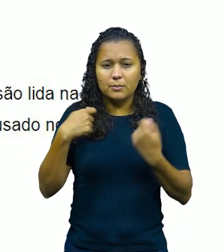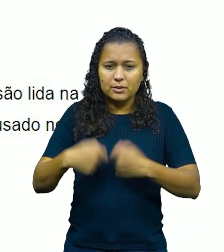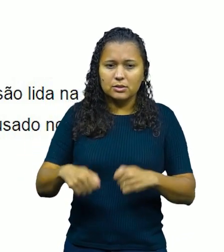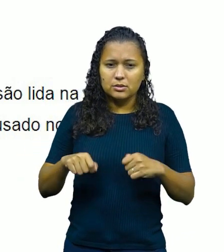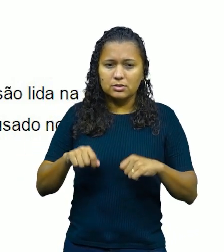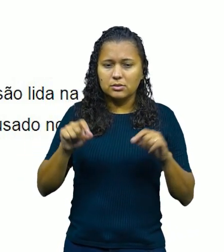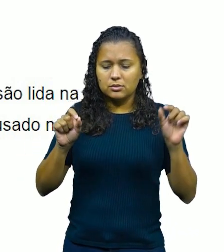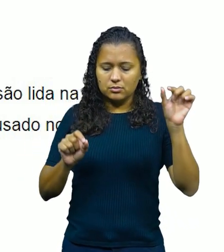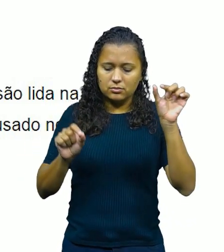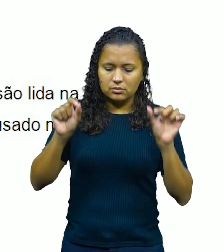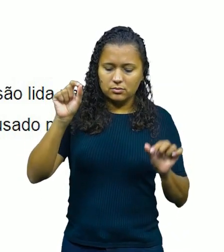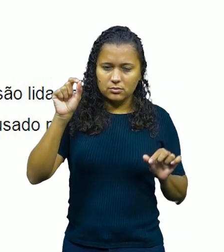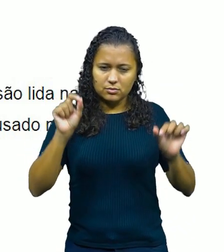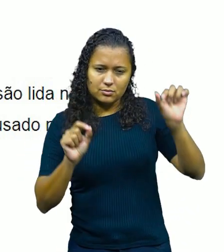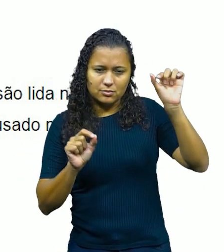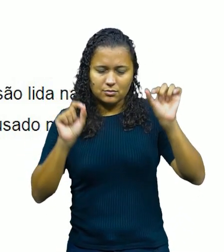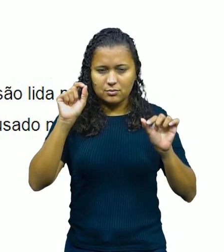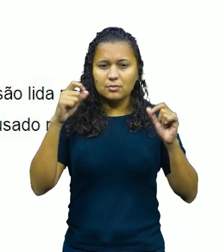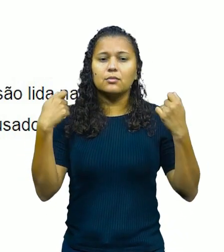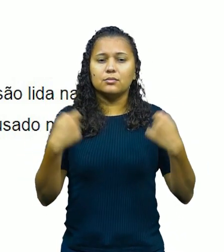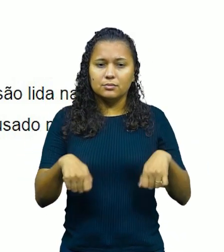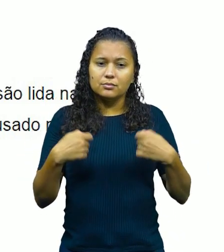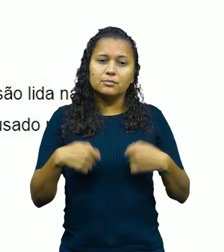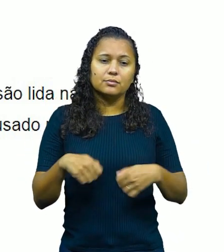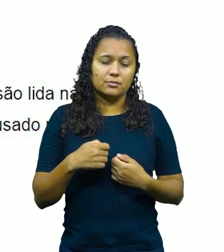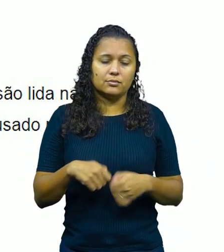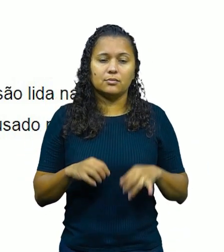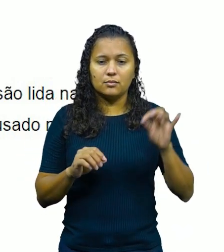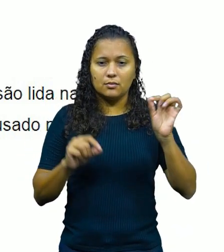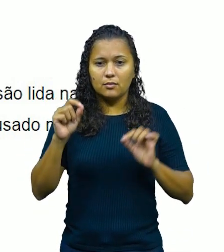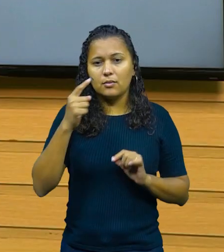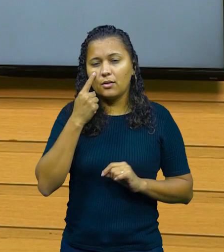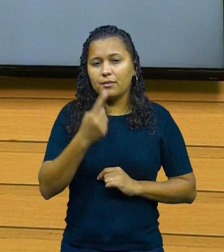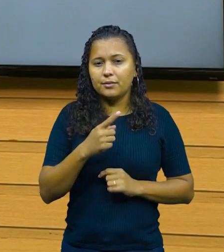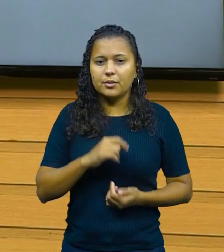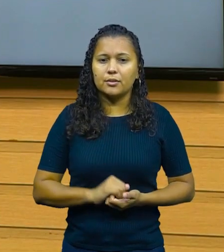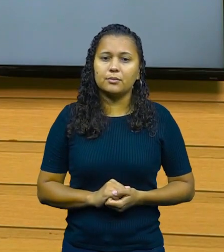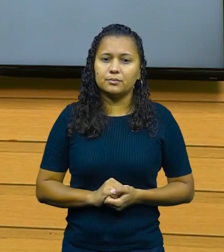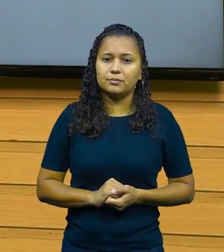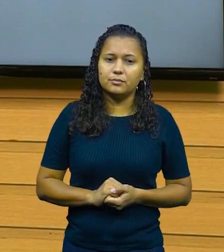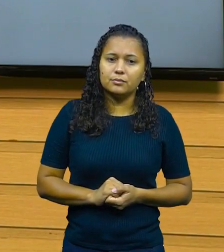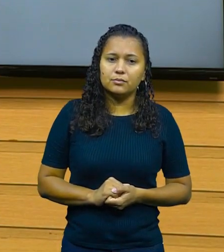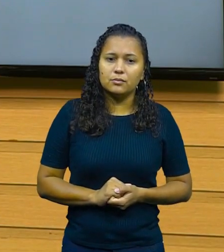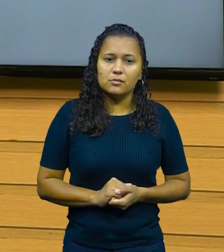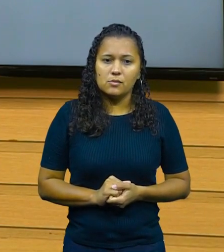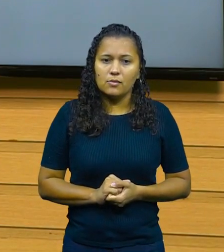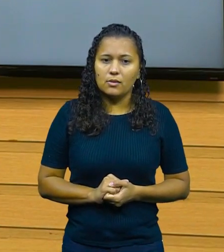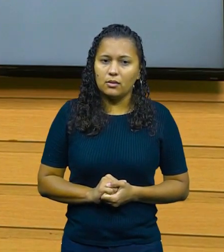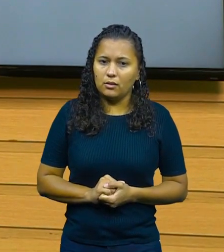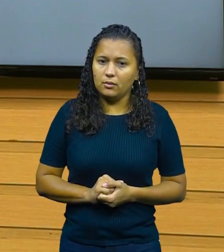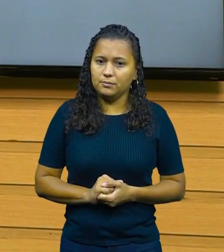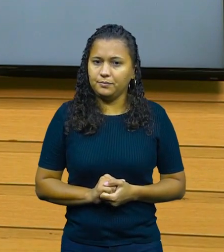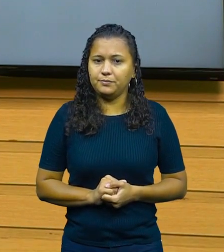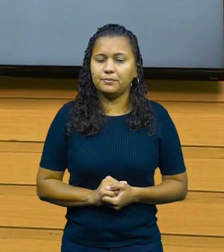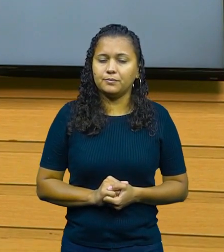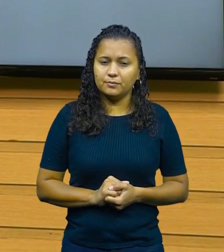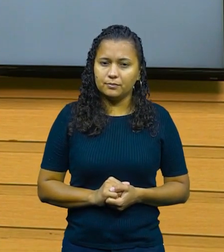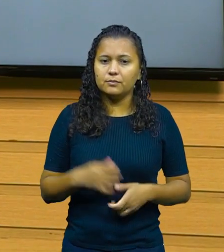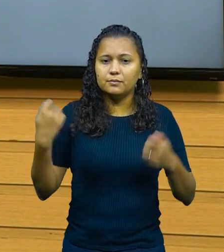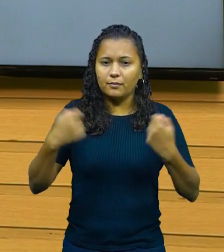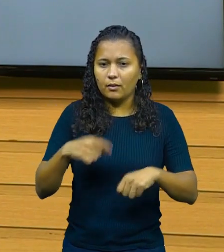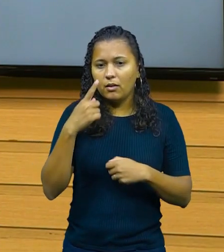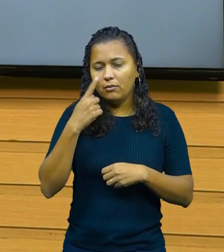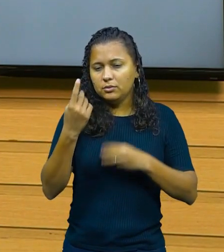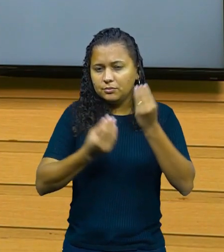um dos lados da pressão atmosférica ou evacuada, né? Então você tem que deixar ali aquela pressão atmosférica também vai